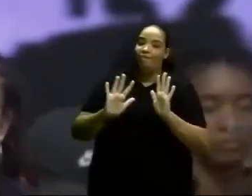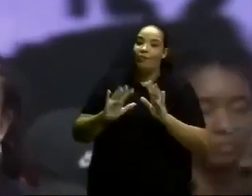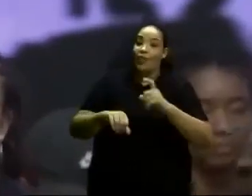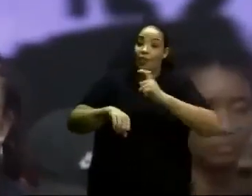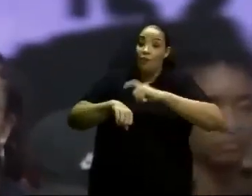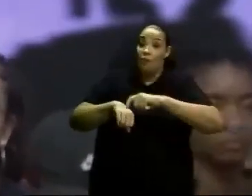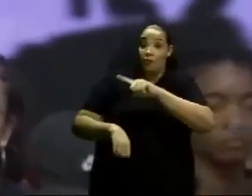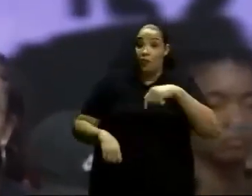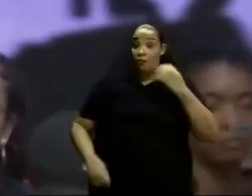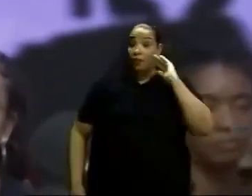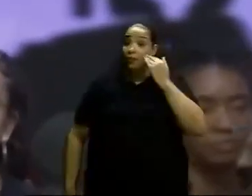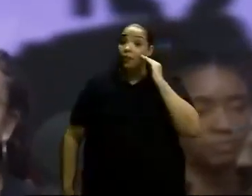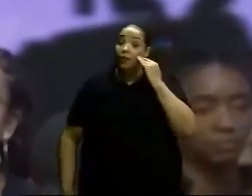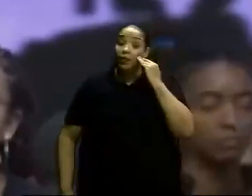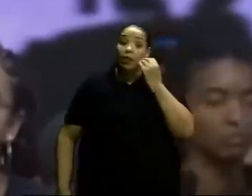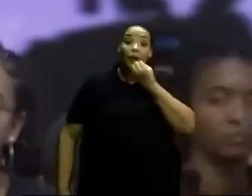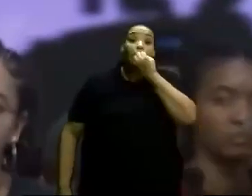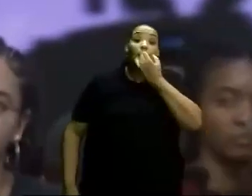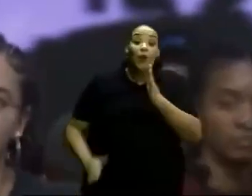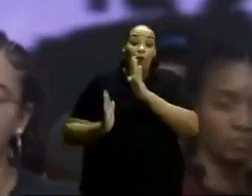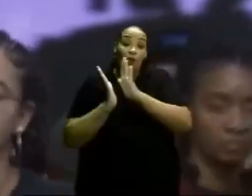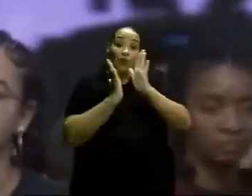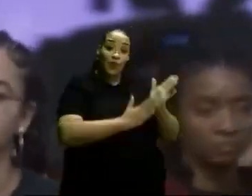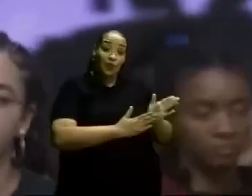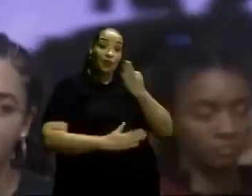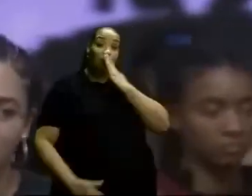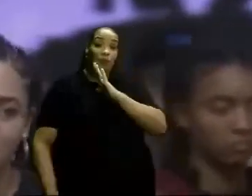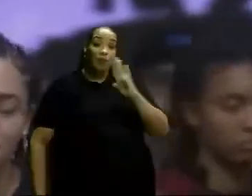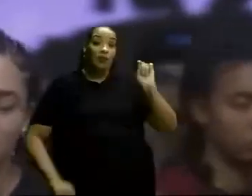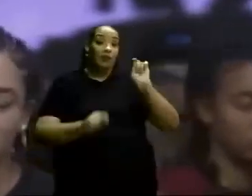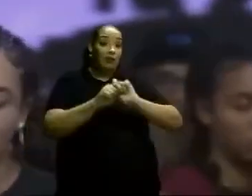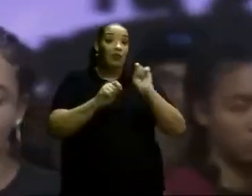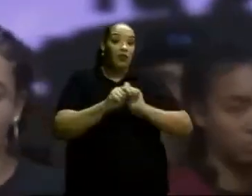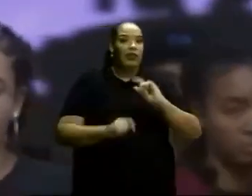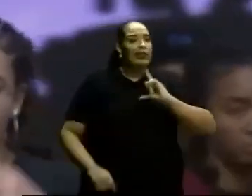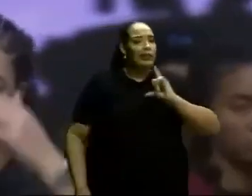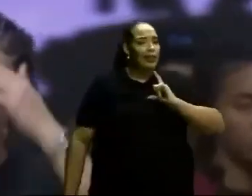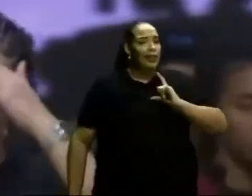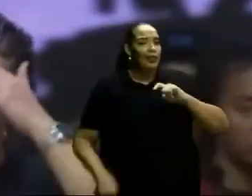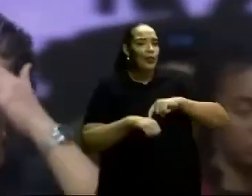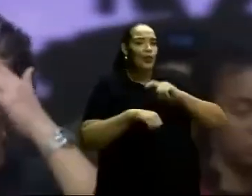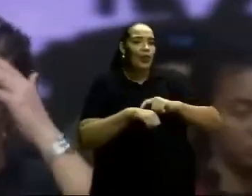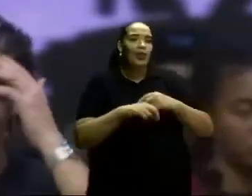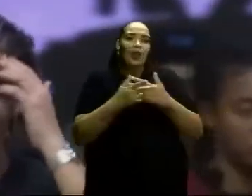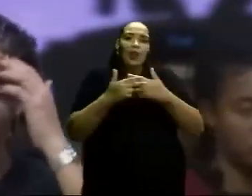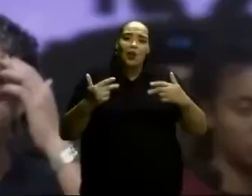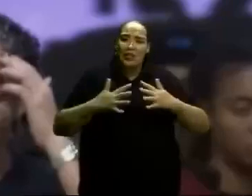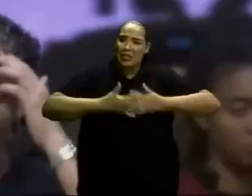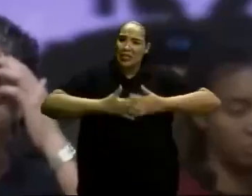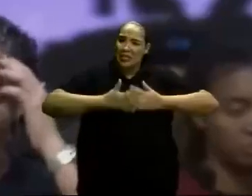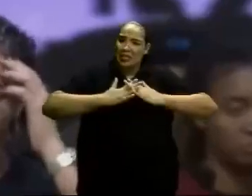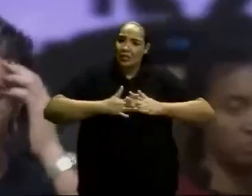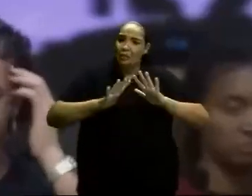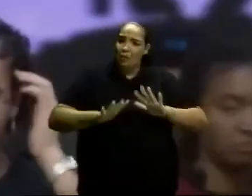você entender que a boa e fiel promessa que Deus te fez tem uma parte em que a coisa complica. Só que